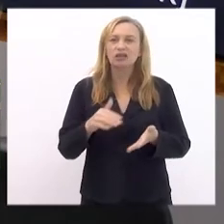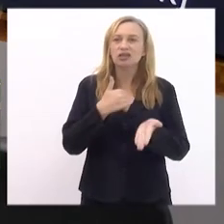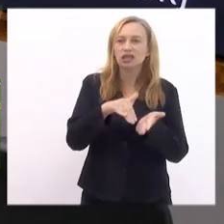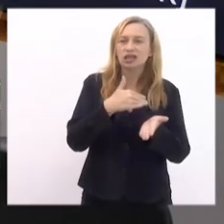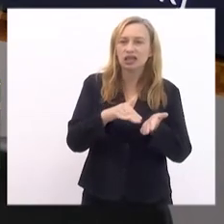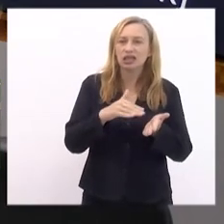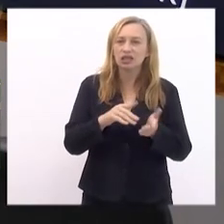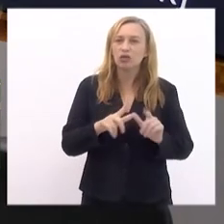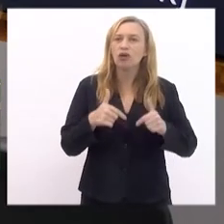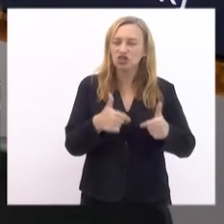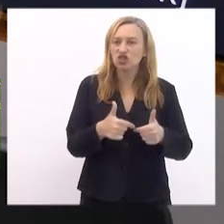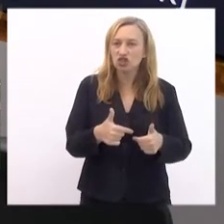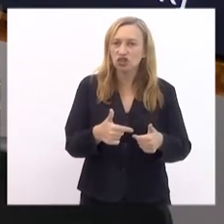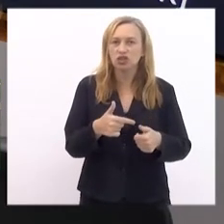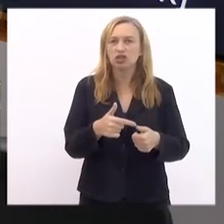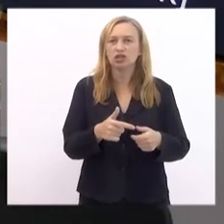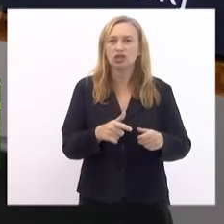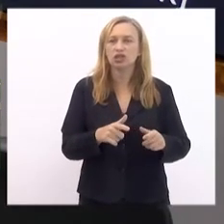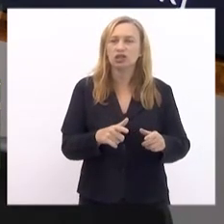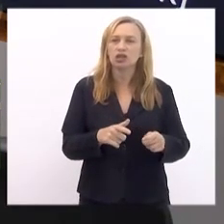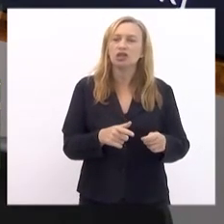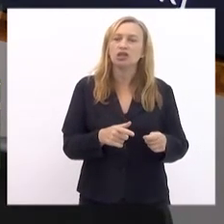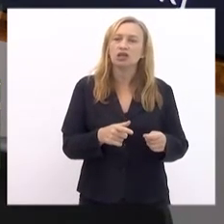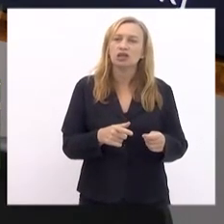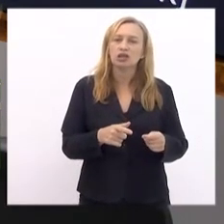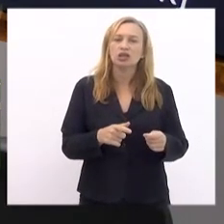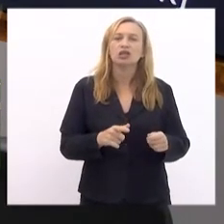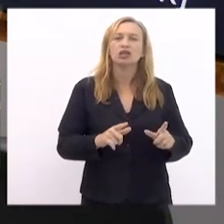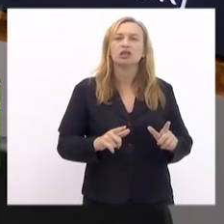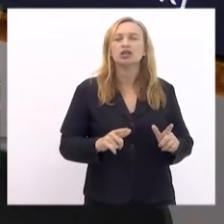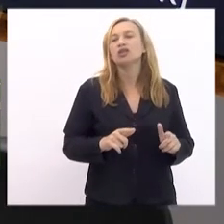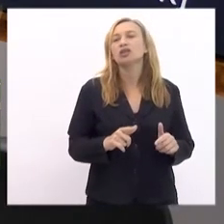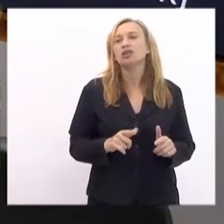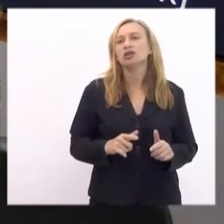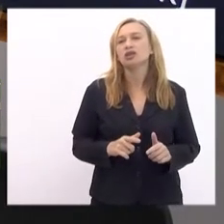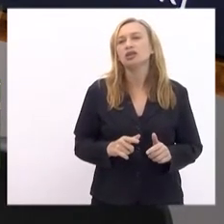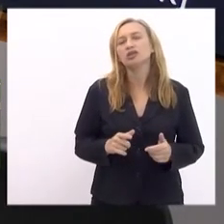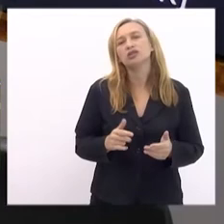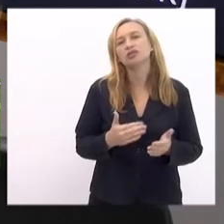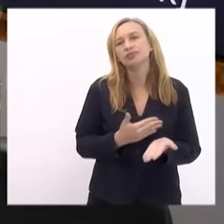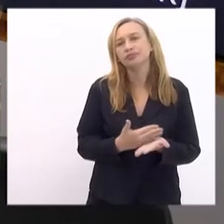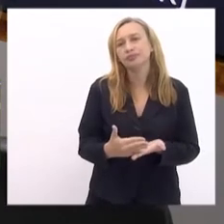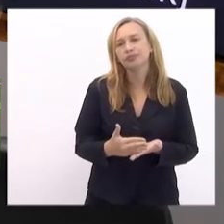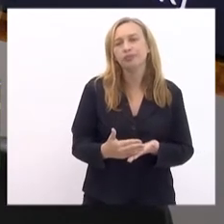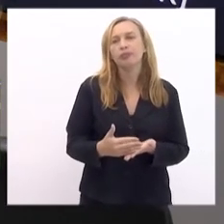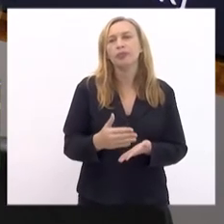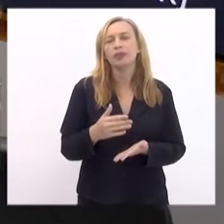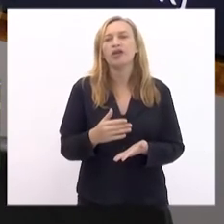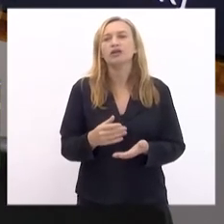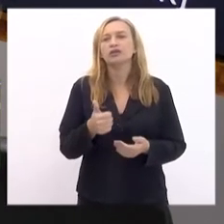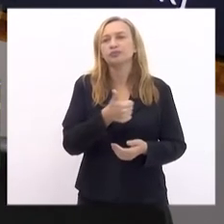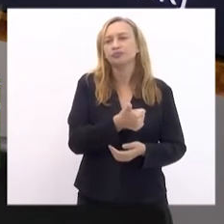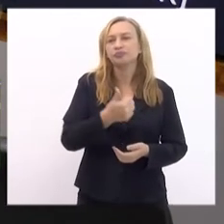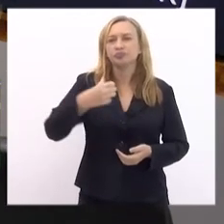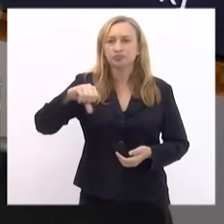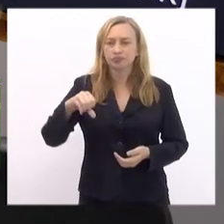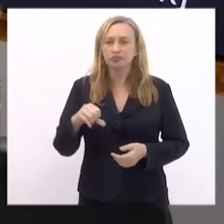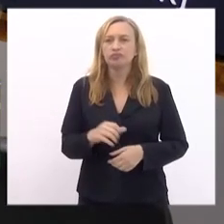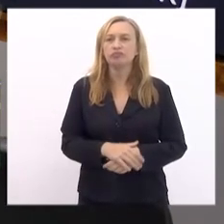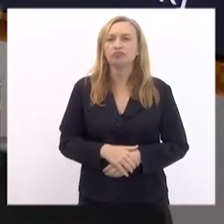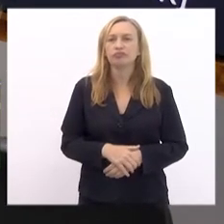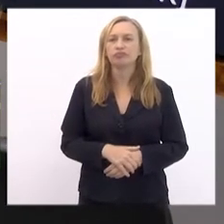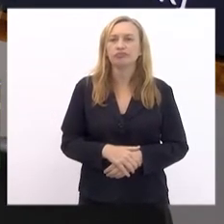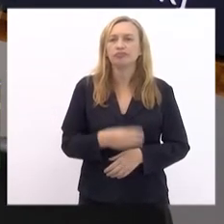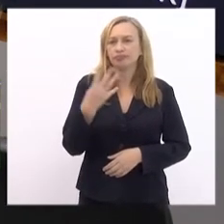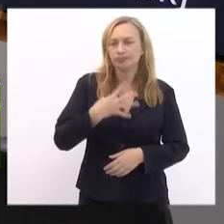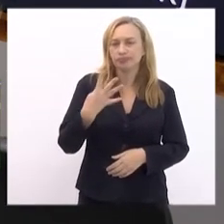comando, tem muita alteração de secretário, né? Desde que começou esse quadriênio de 2019, talvez você seja o